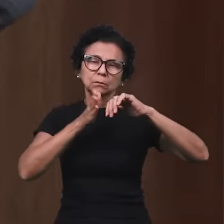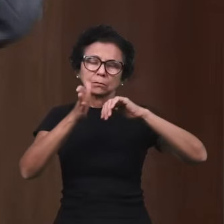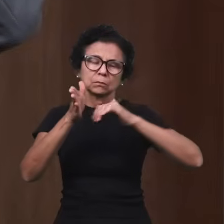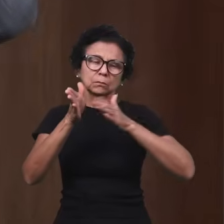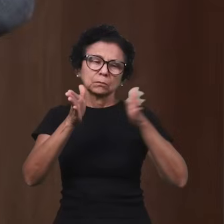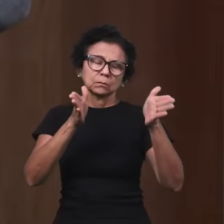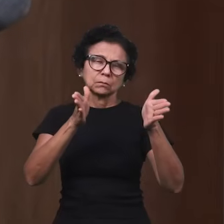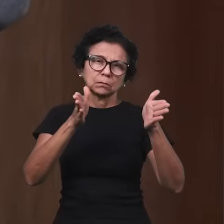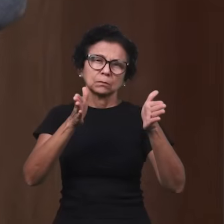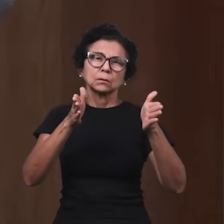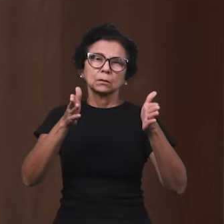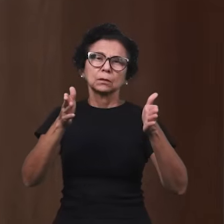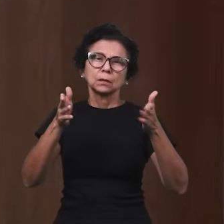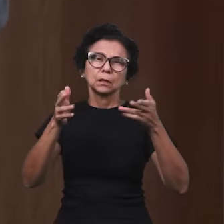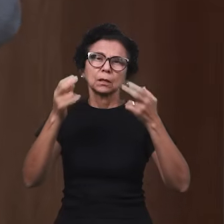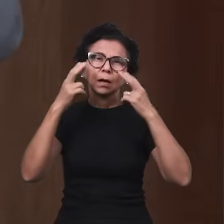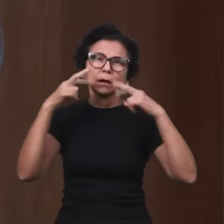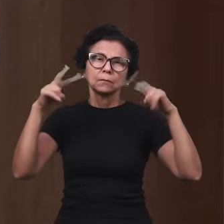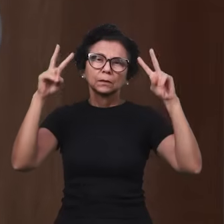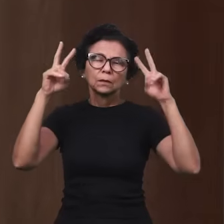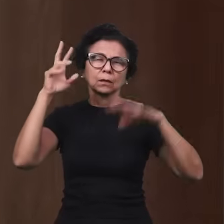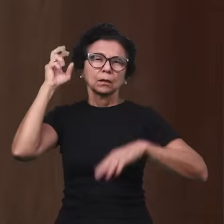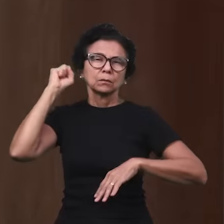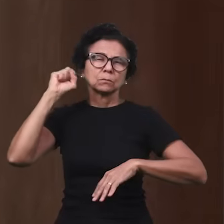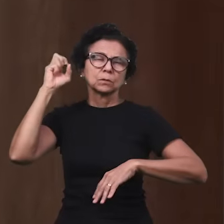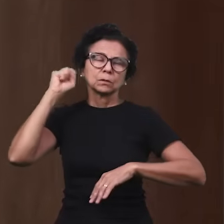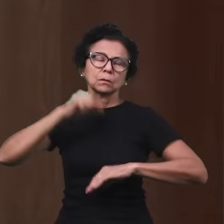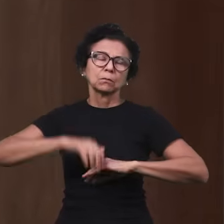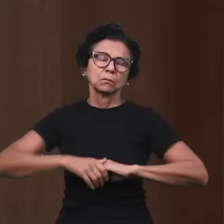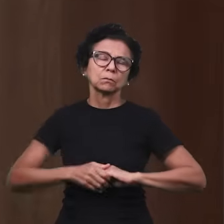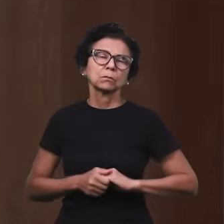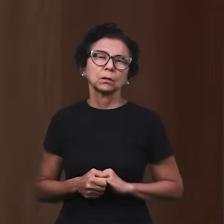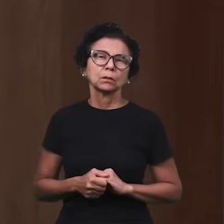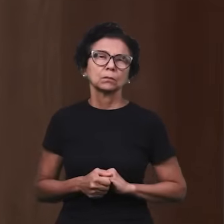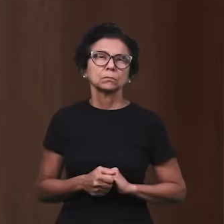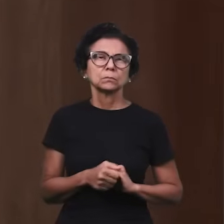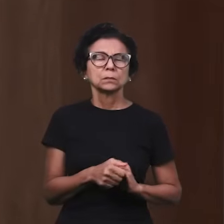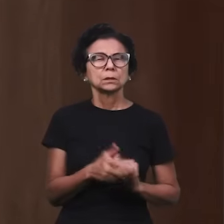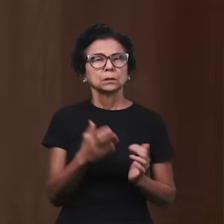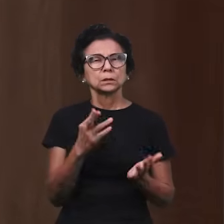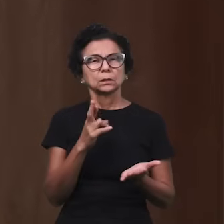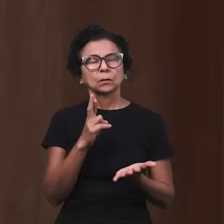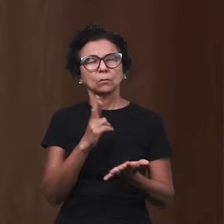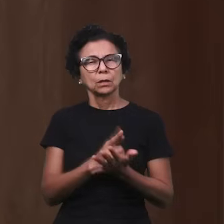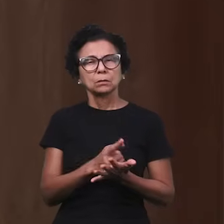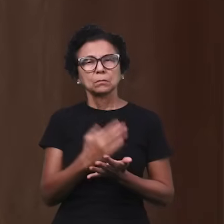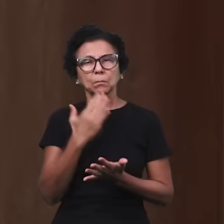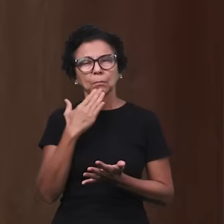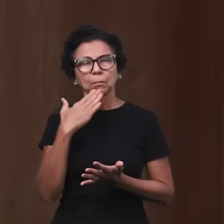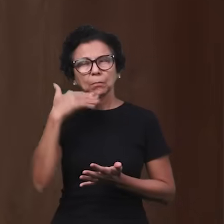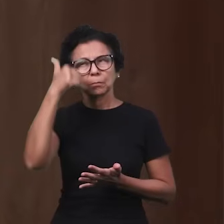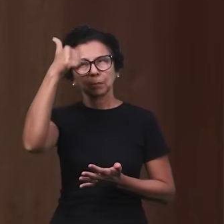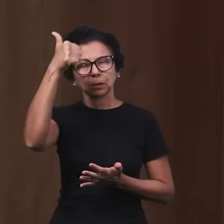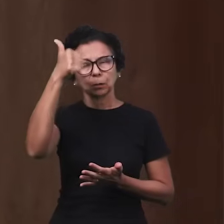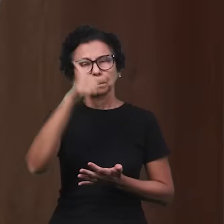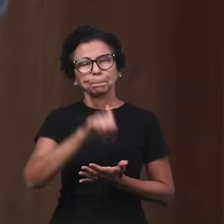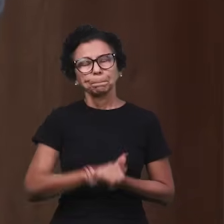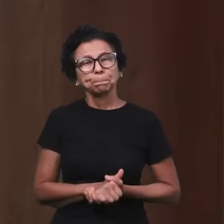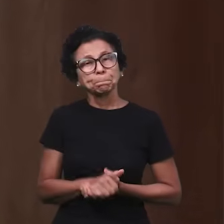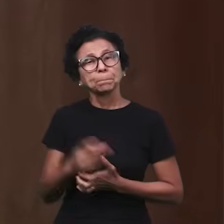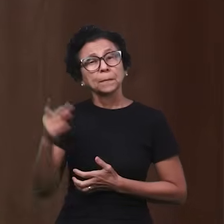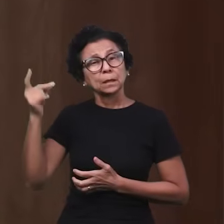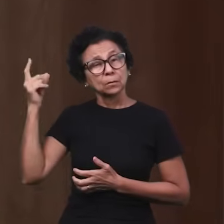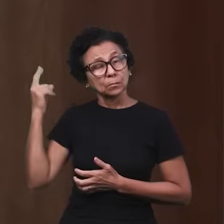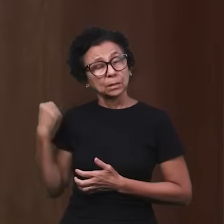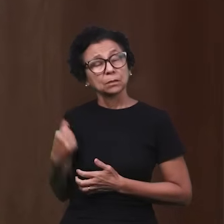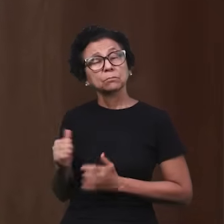né? A audição e a visão. Quer dizer, você aumenta o resultado do aprendizado. Naquela